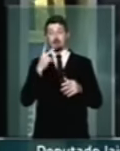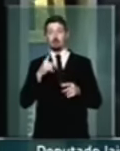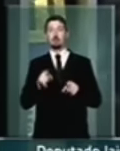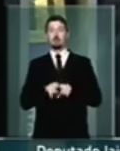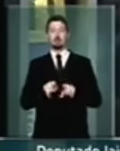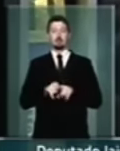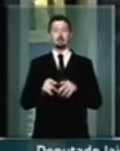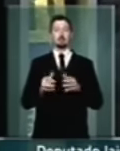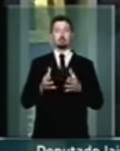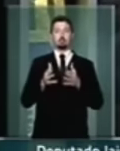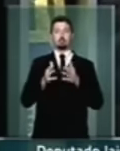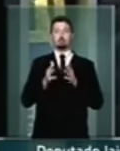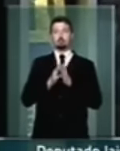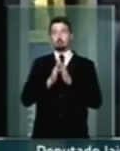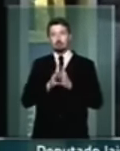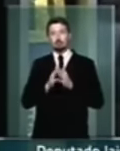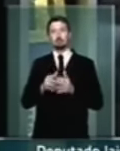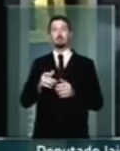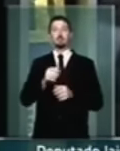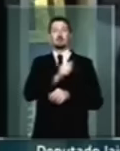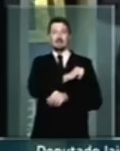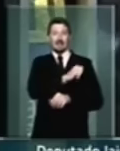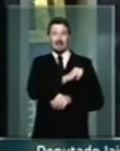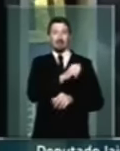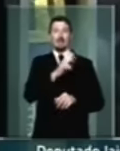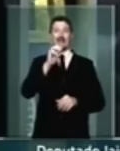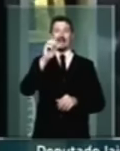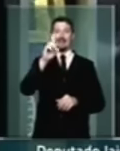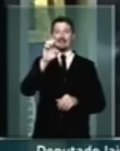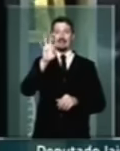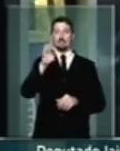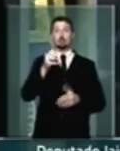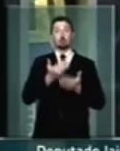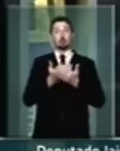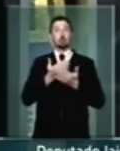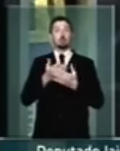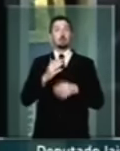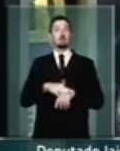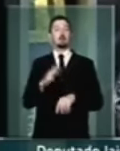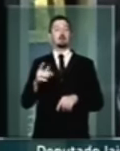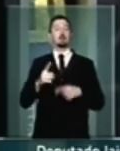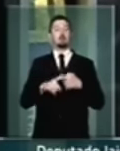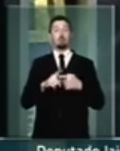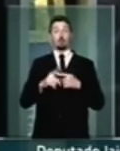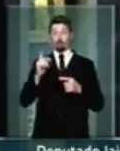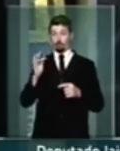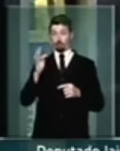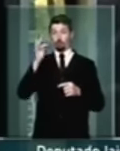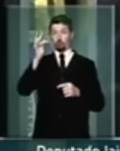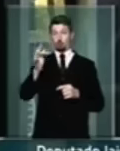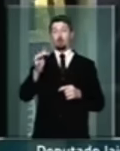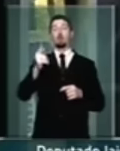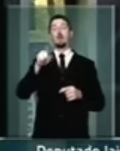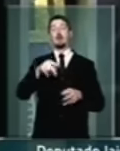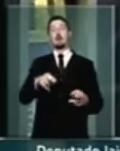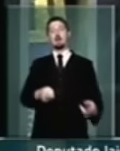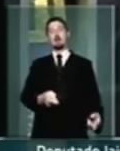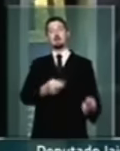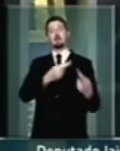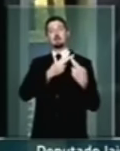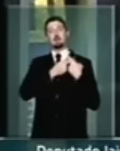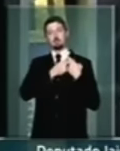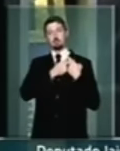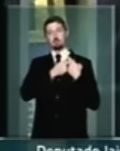os cadetes a estudarem cada vez mais, porque em seus ombros recairão no futuro a